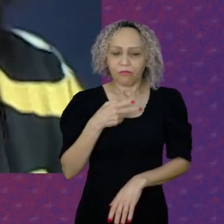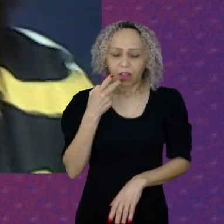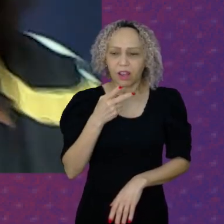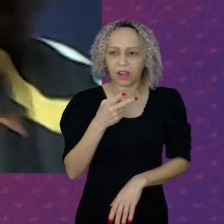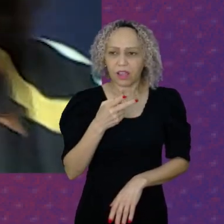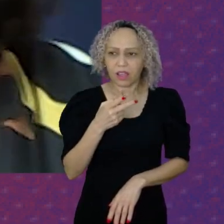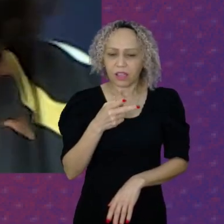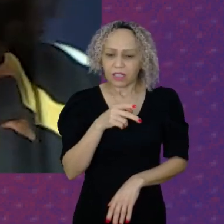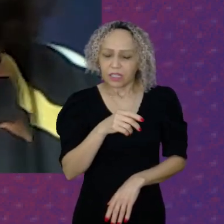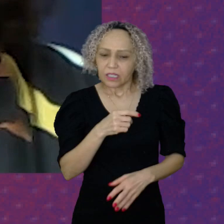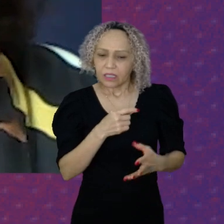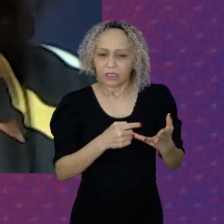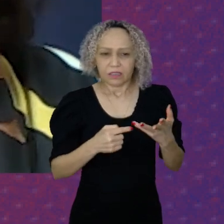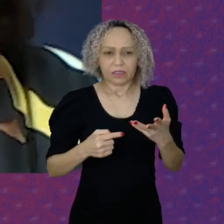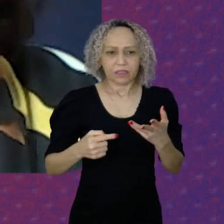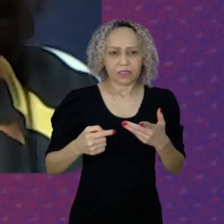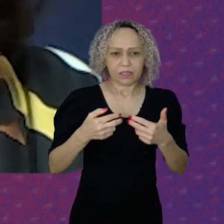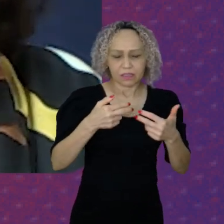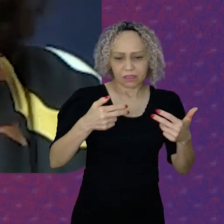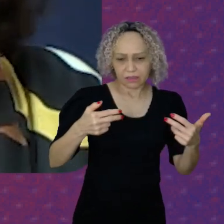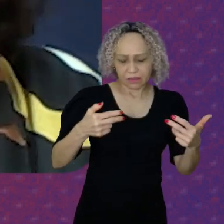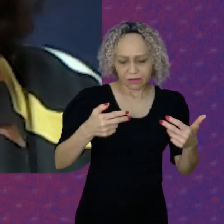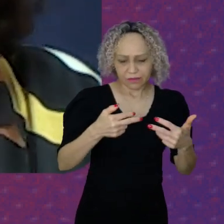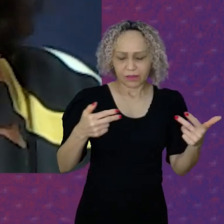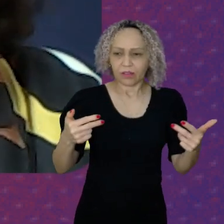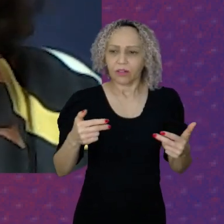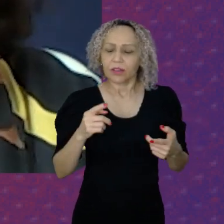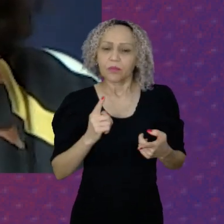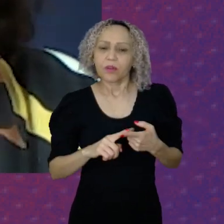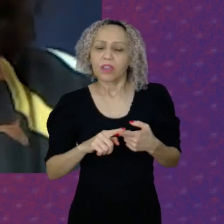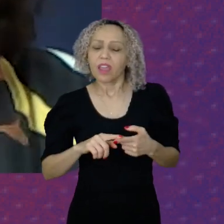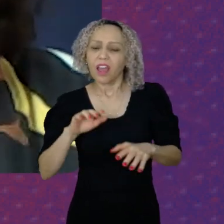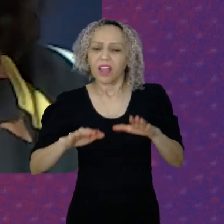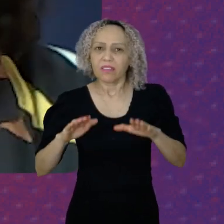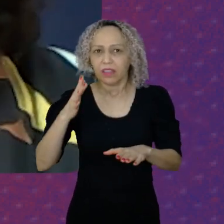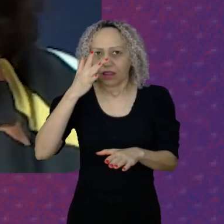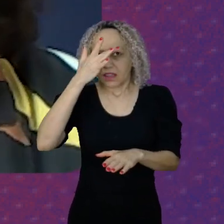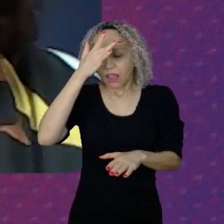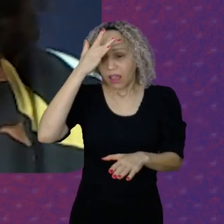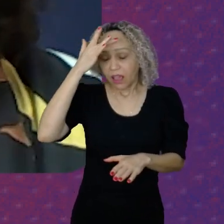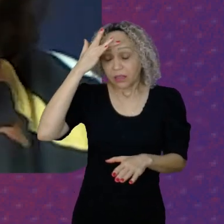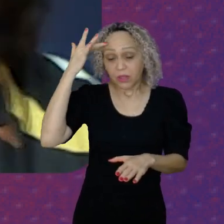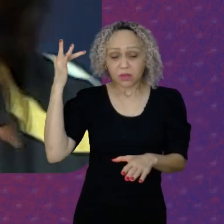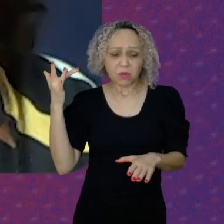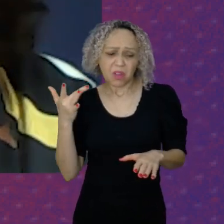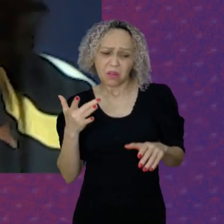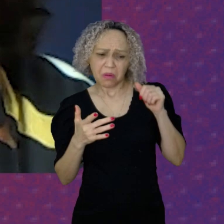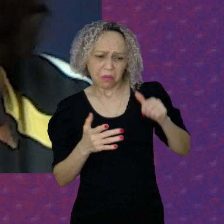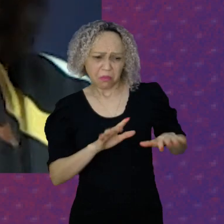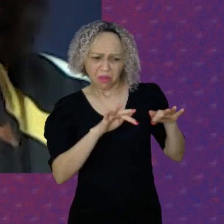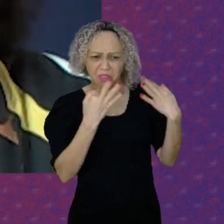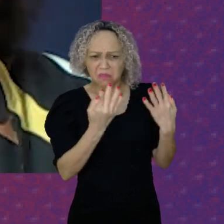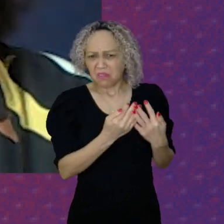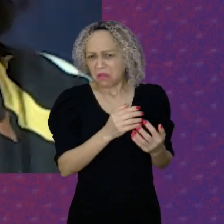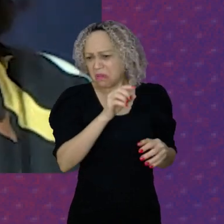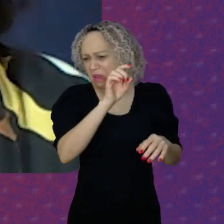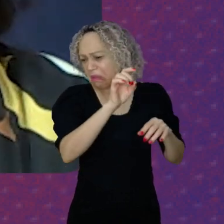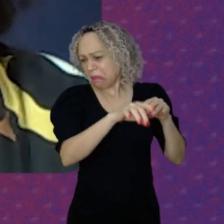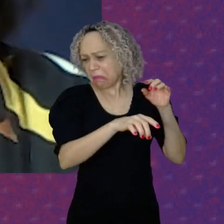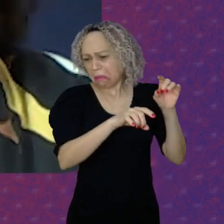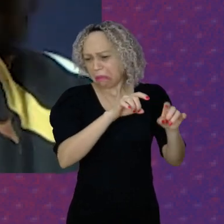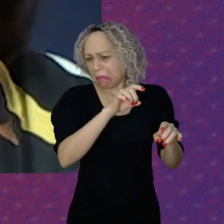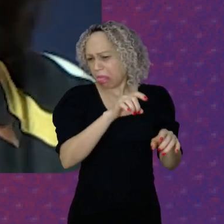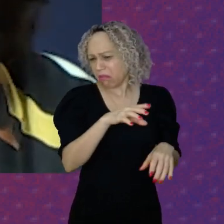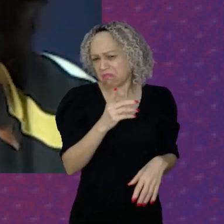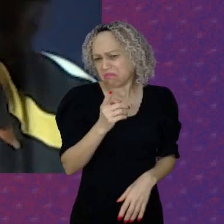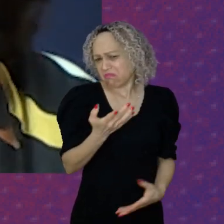muitas vezes as pessoas desqualificam o Bolsa Família. E o Bolsa Família é uma forma